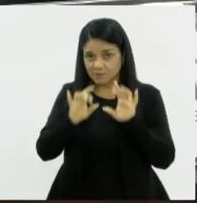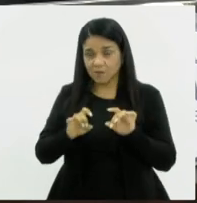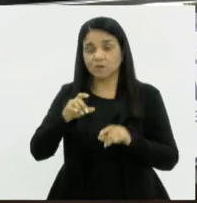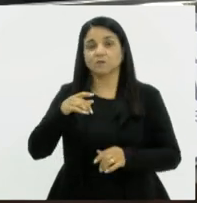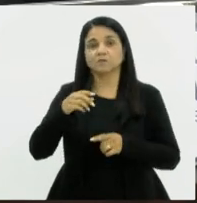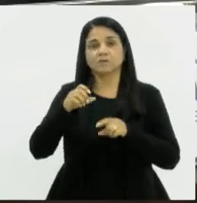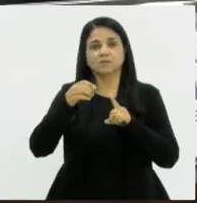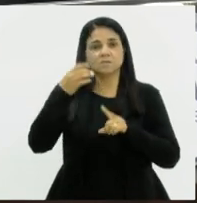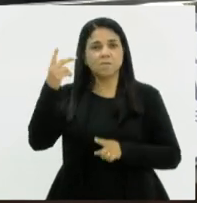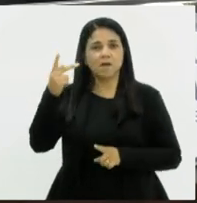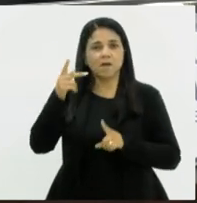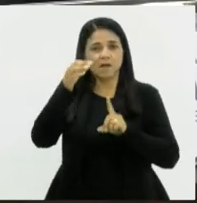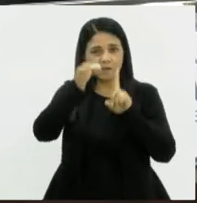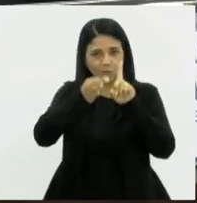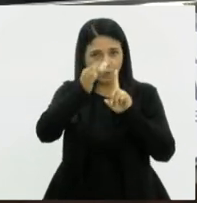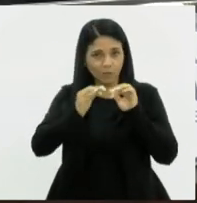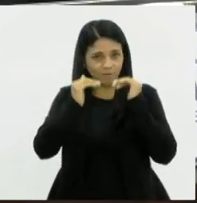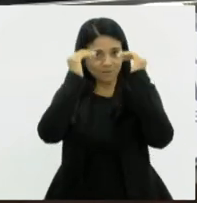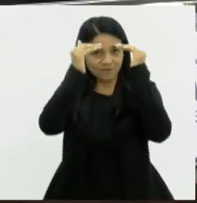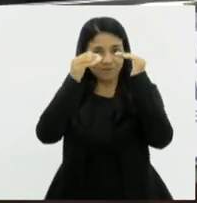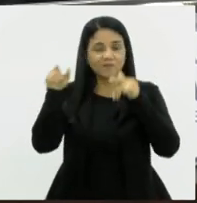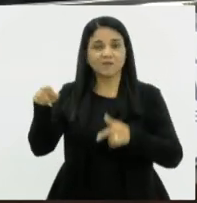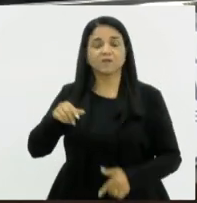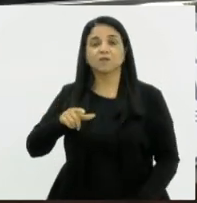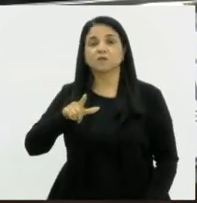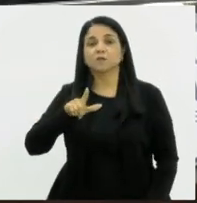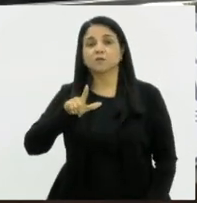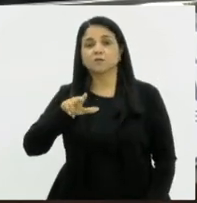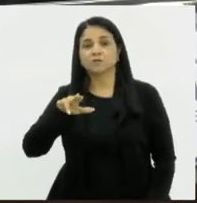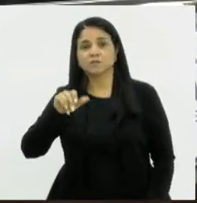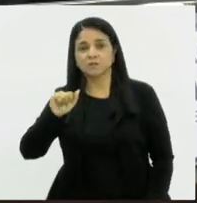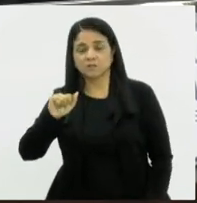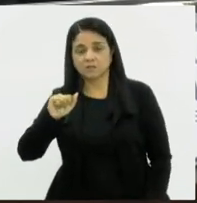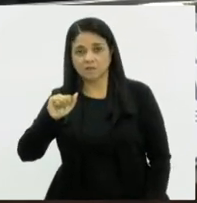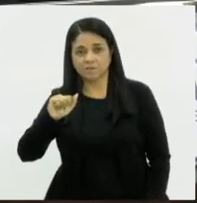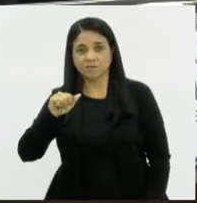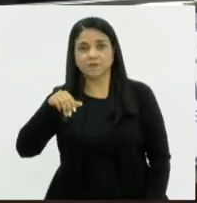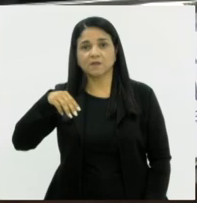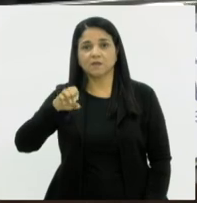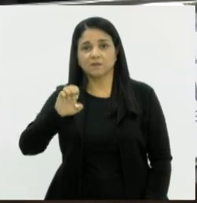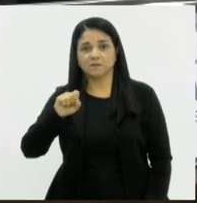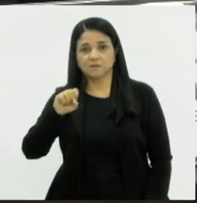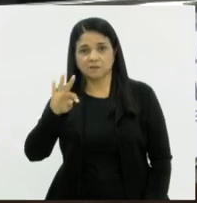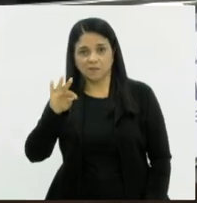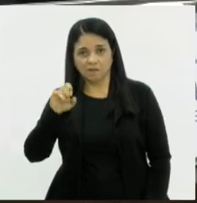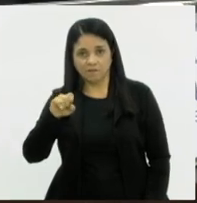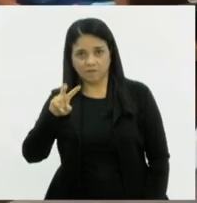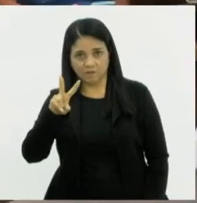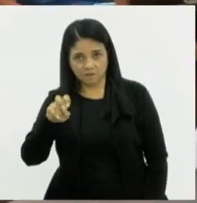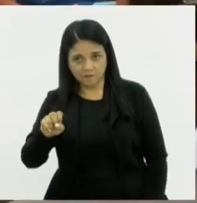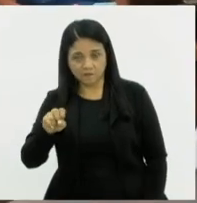Barreto e à desembargadora Lúcia Esteves, que estão aqui presentes.